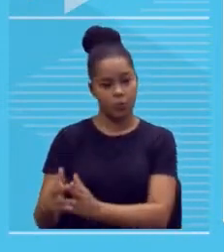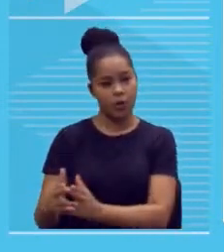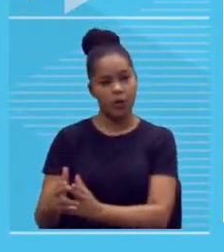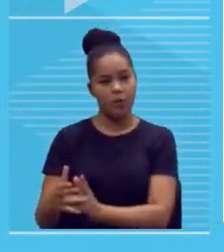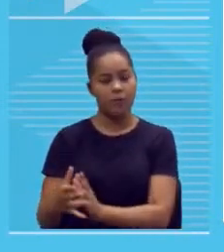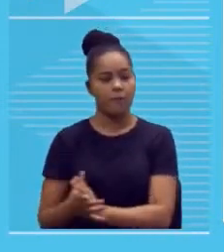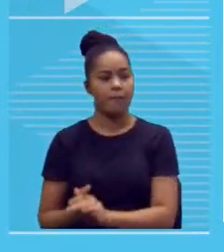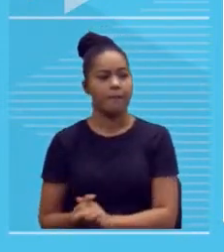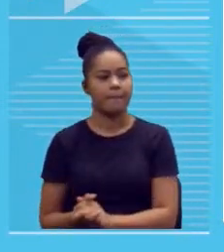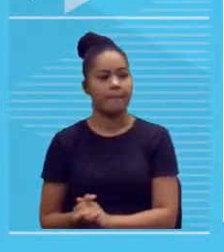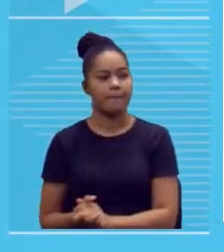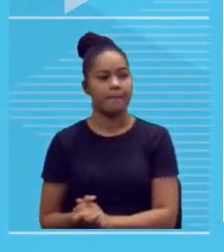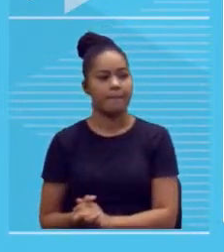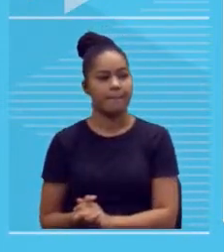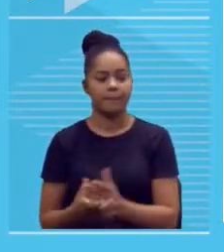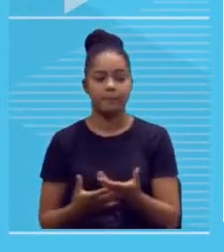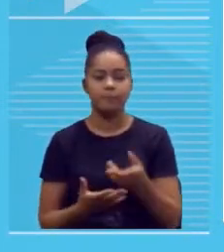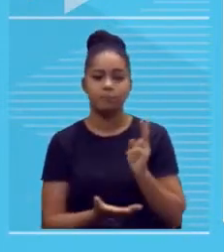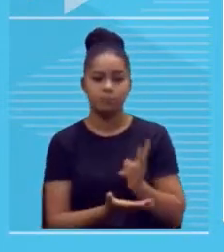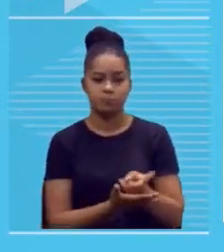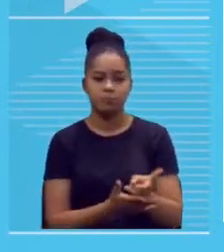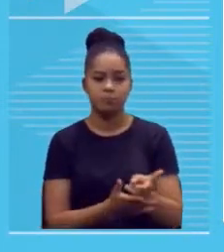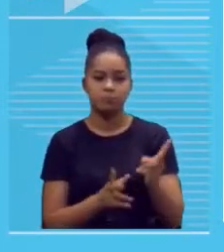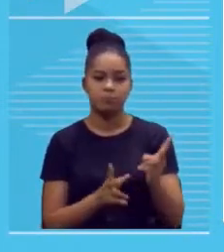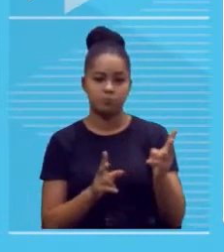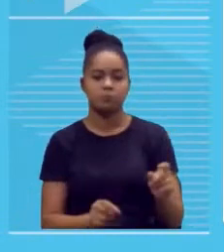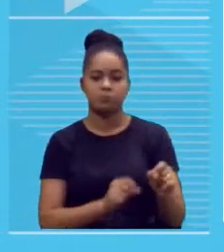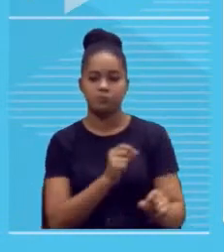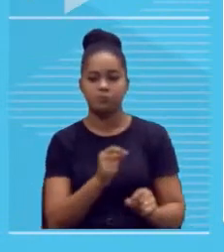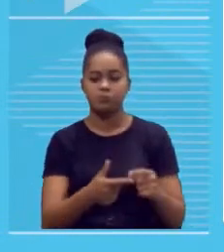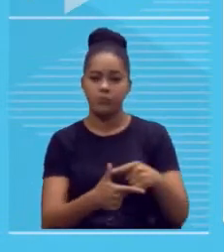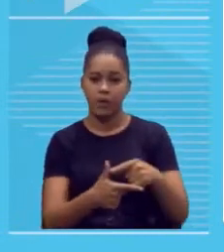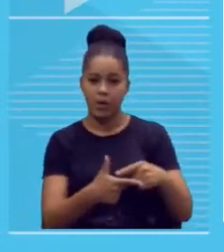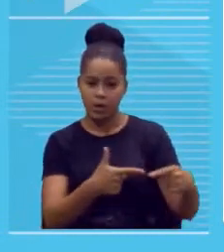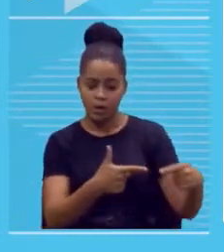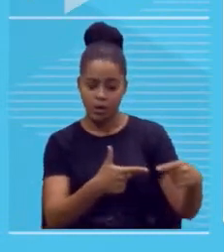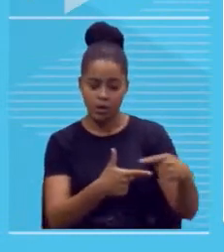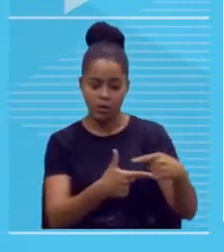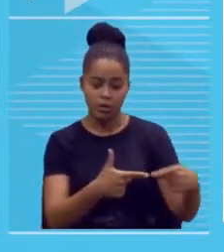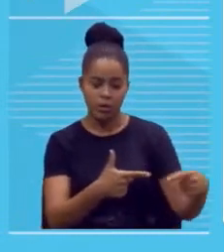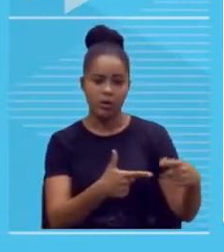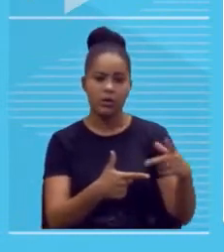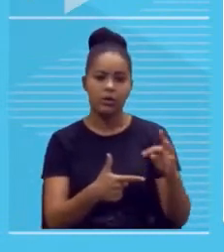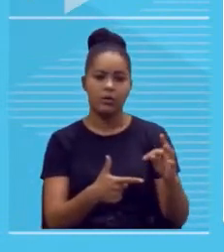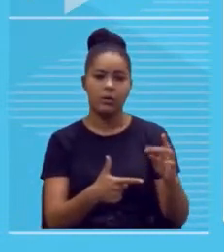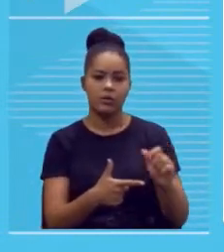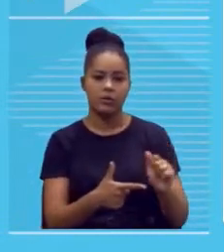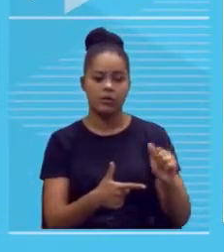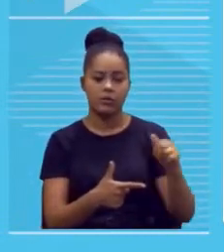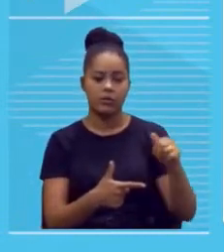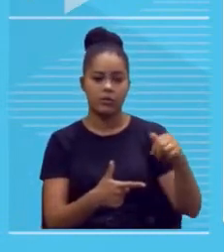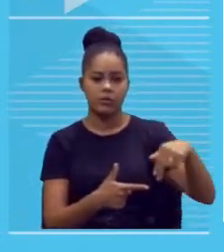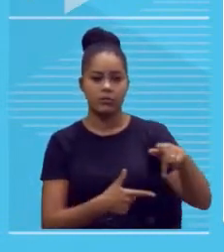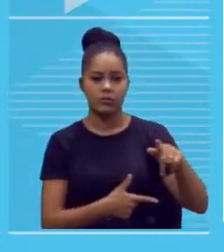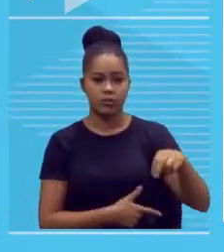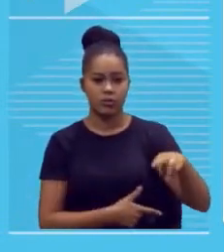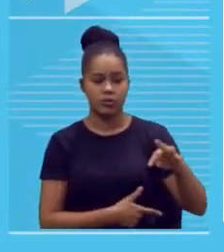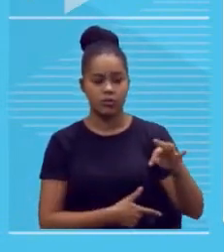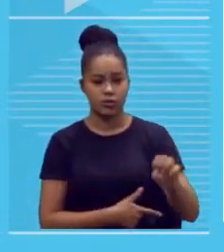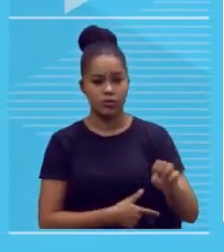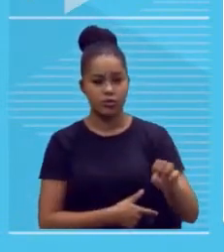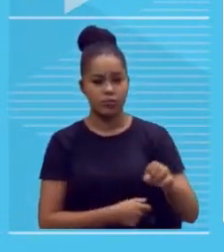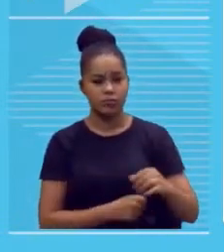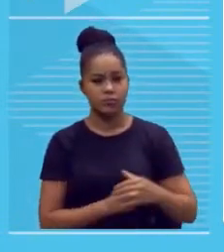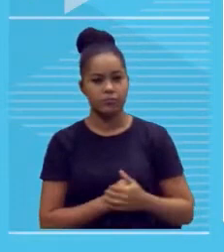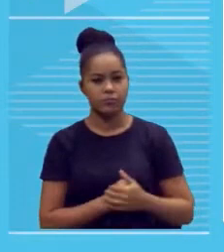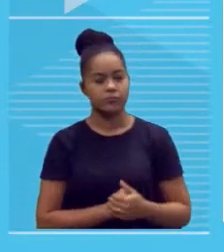igual à tangente do ângulo. Isso aqui é fato. Então, eu já sei que o meu coeficiente angular é a tangente